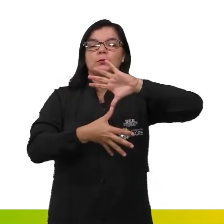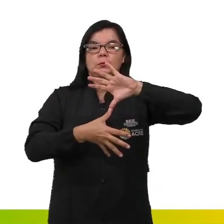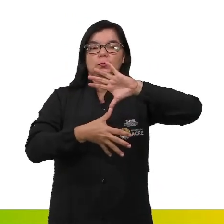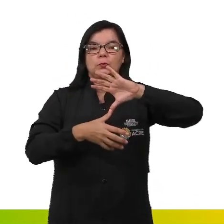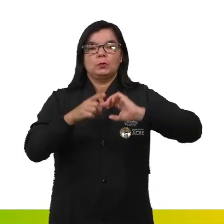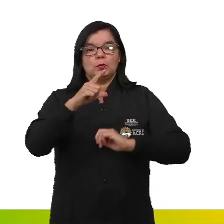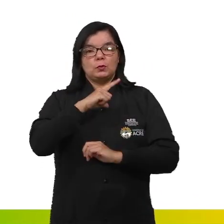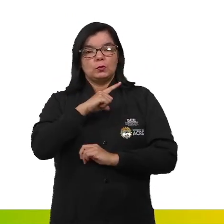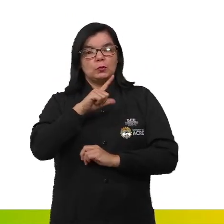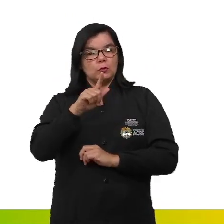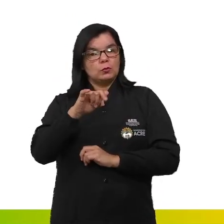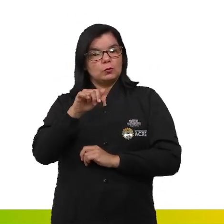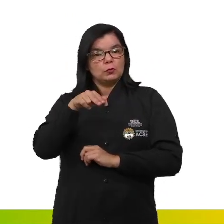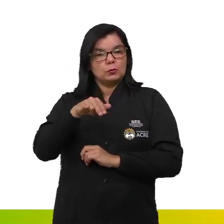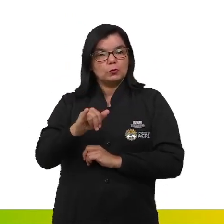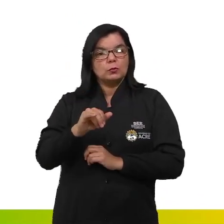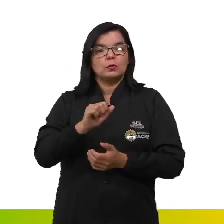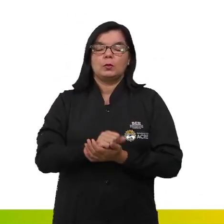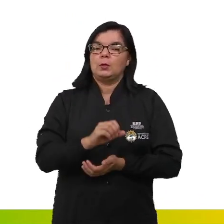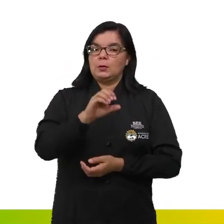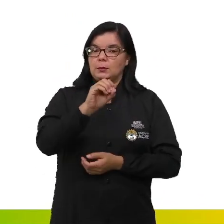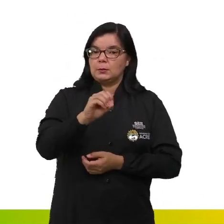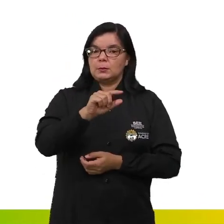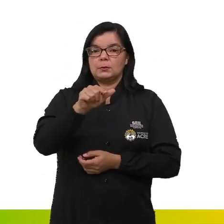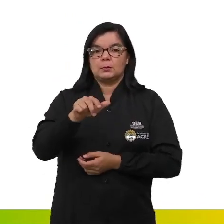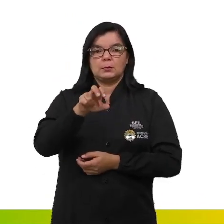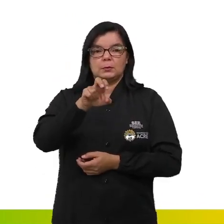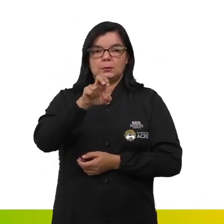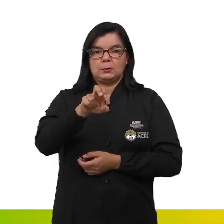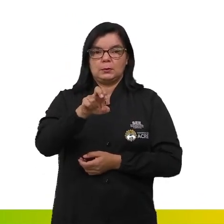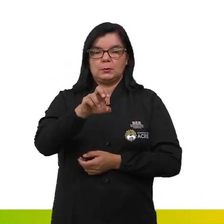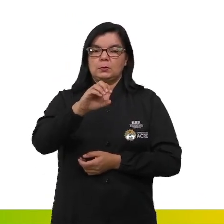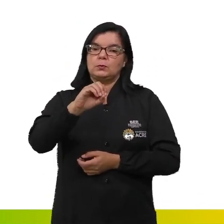índice de Gini aí avaliado em